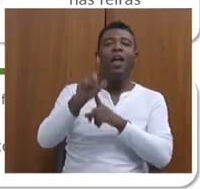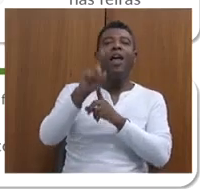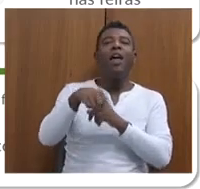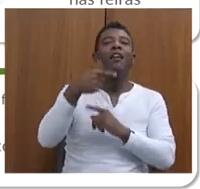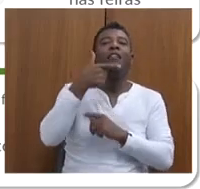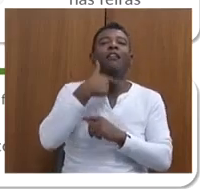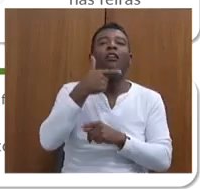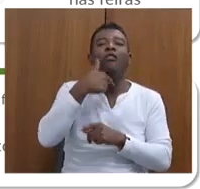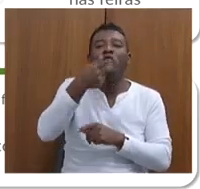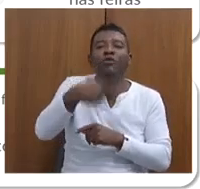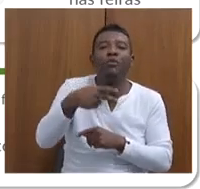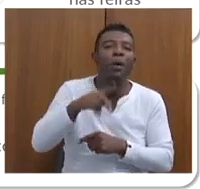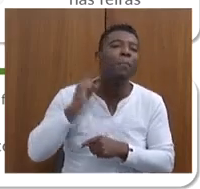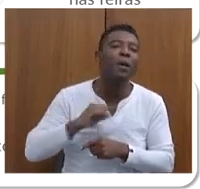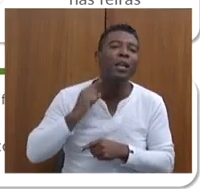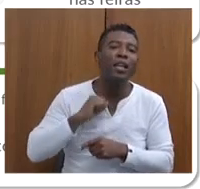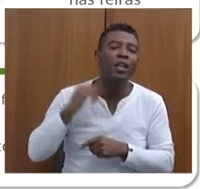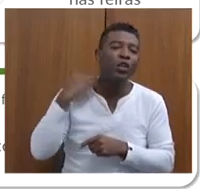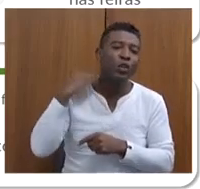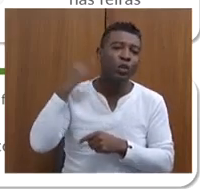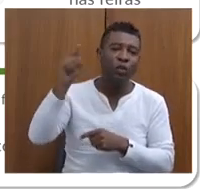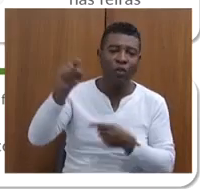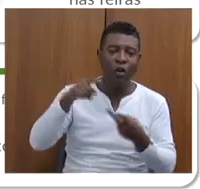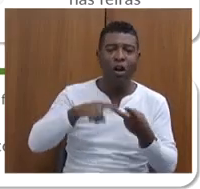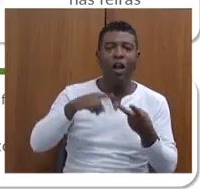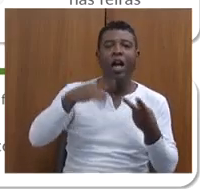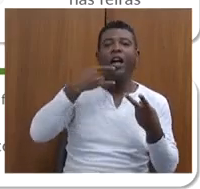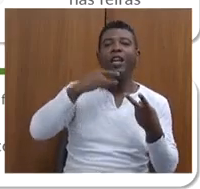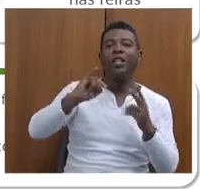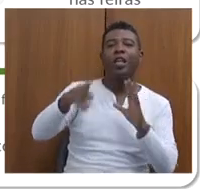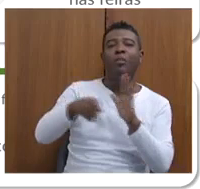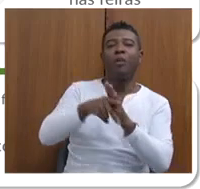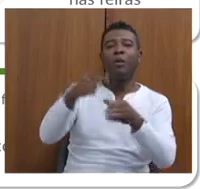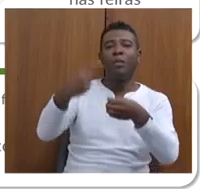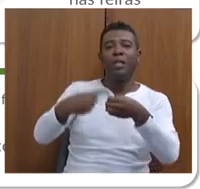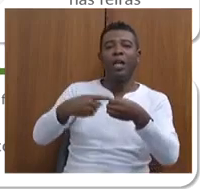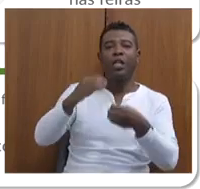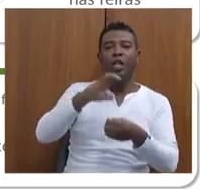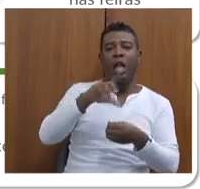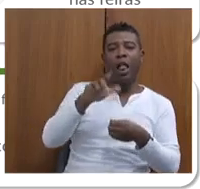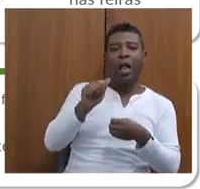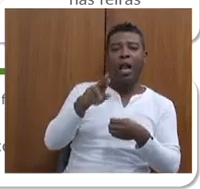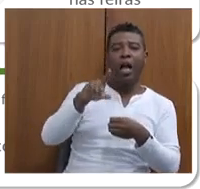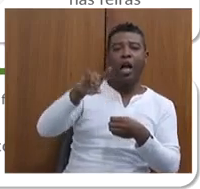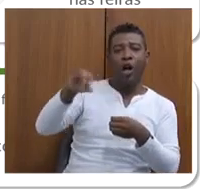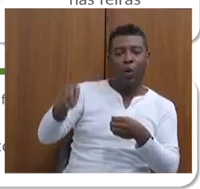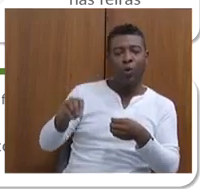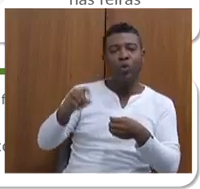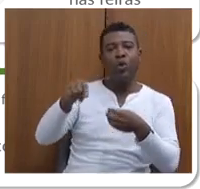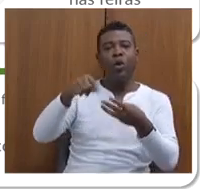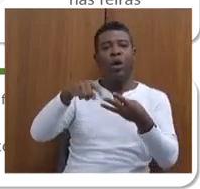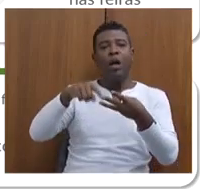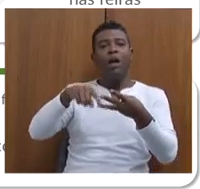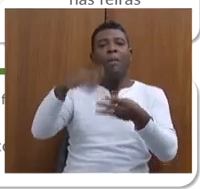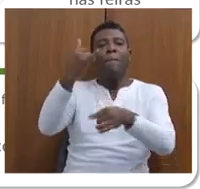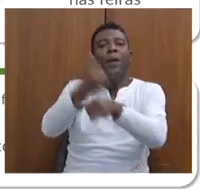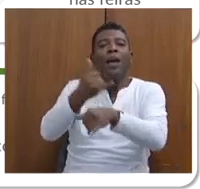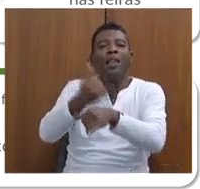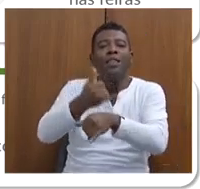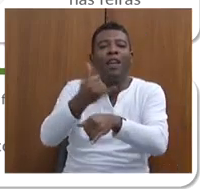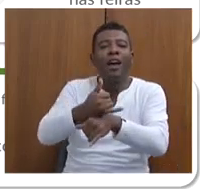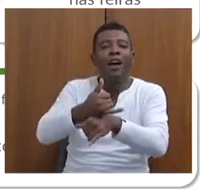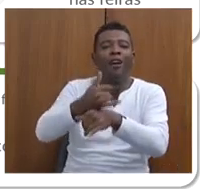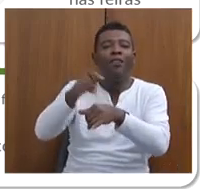a cachaça de Cláudio Córrego fundo metal mecânico de Patos de Minas né temos mais aí